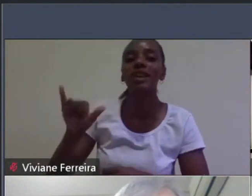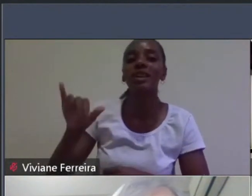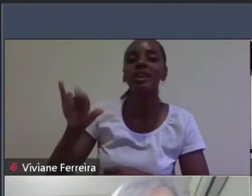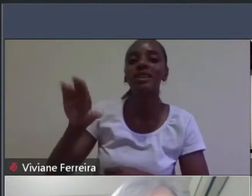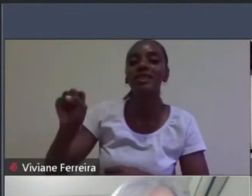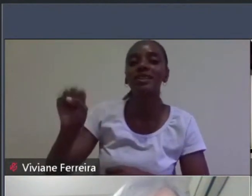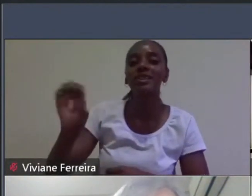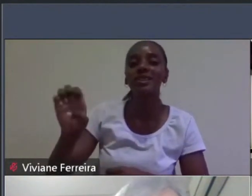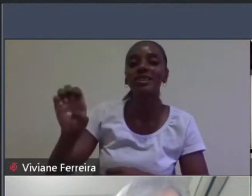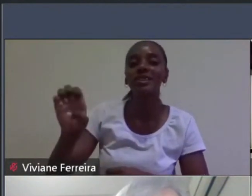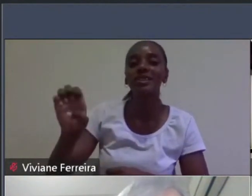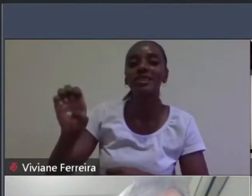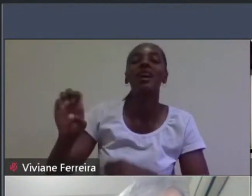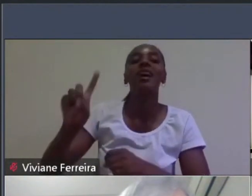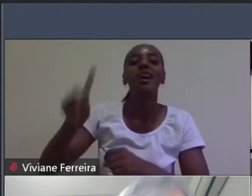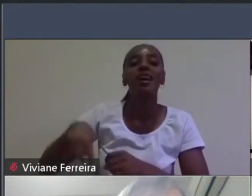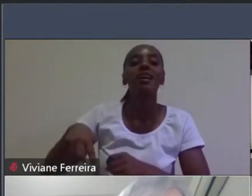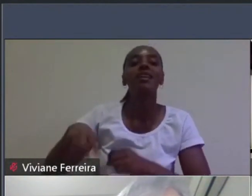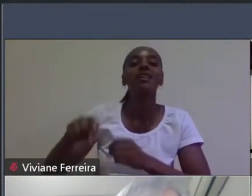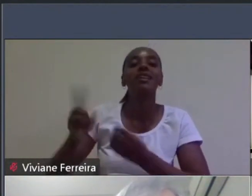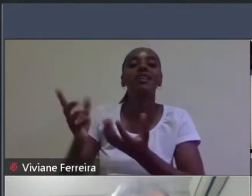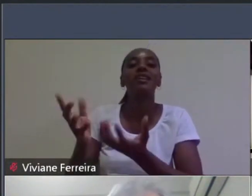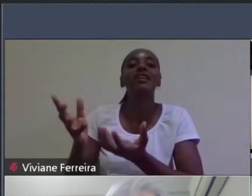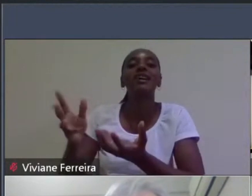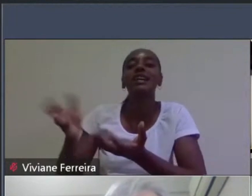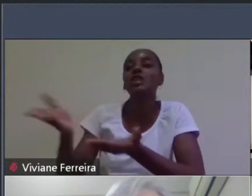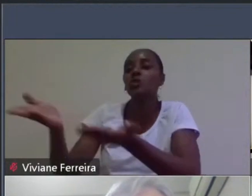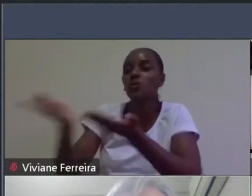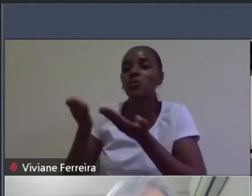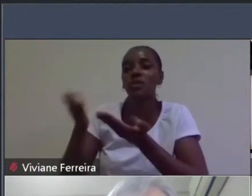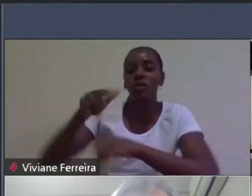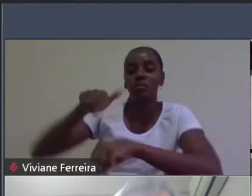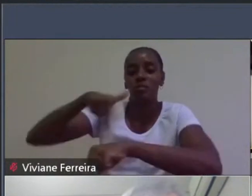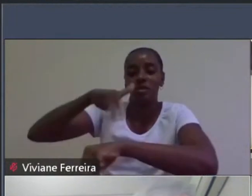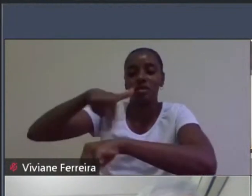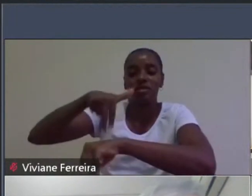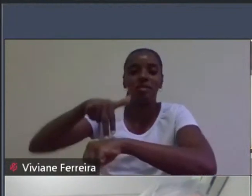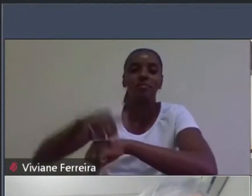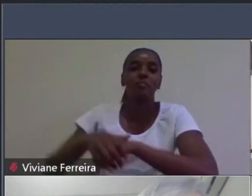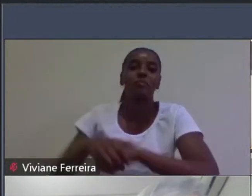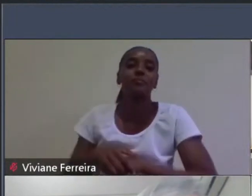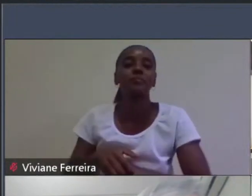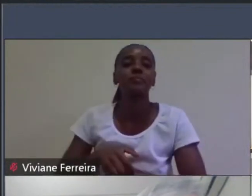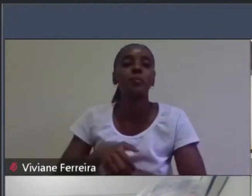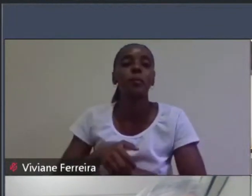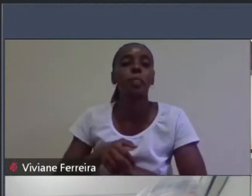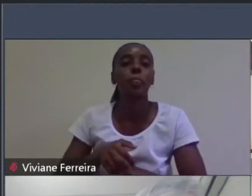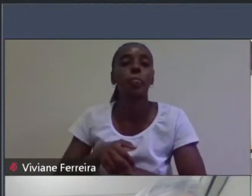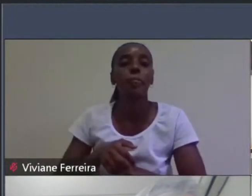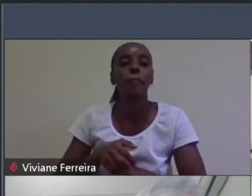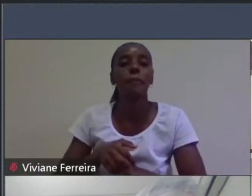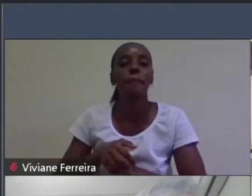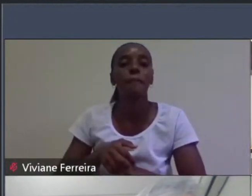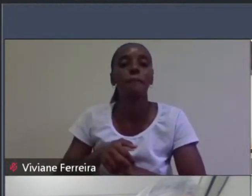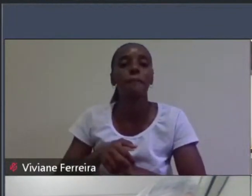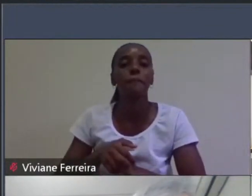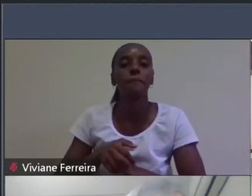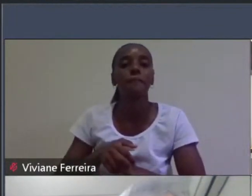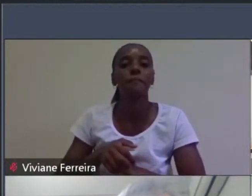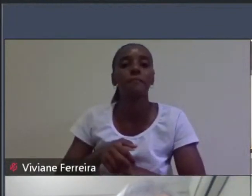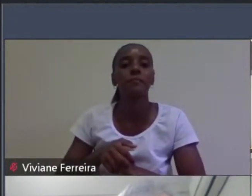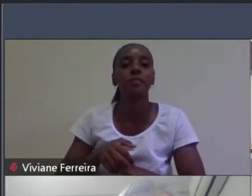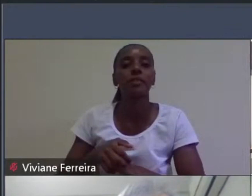É isso. Inclusão é tirar para dançar. É isso mesmo. Eu não posso deixar de registrar e